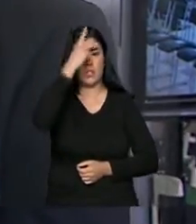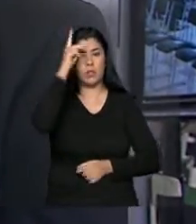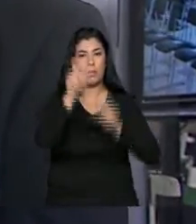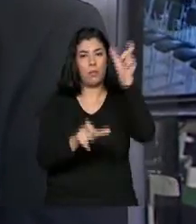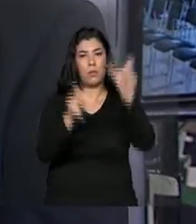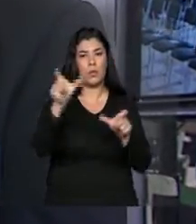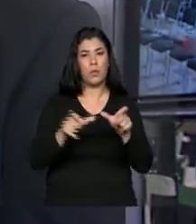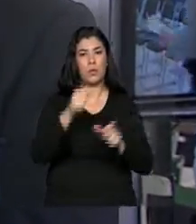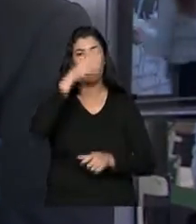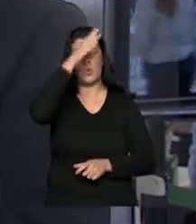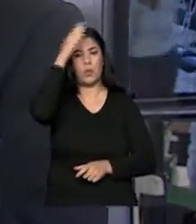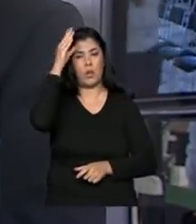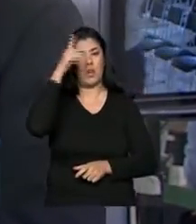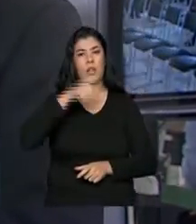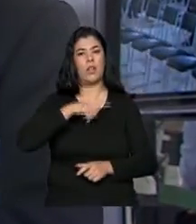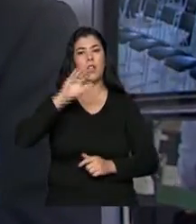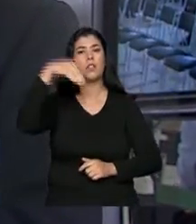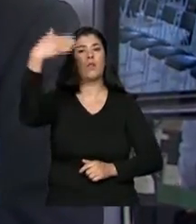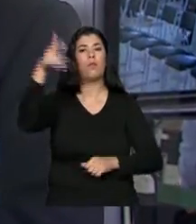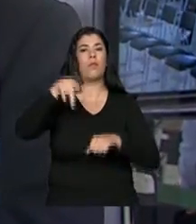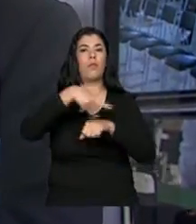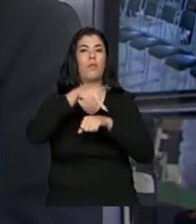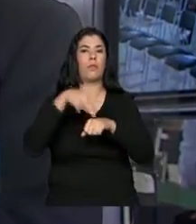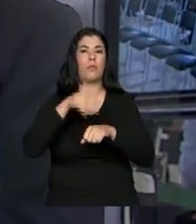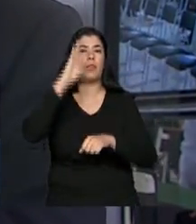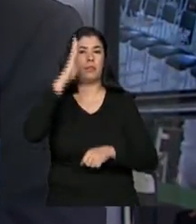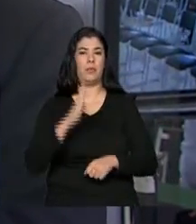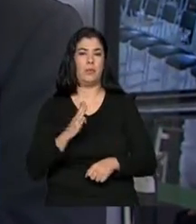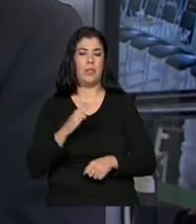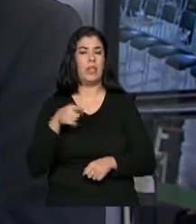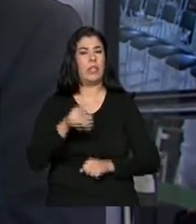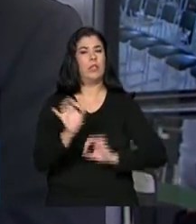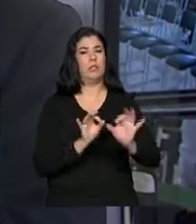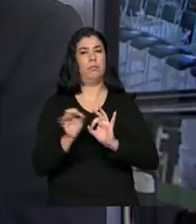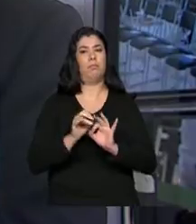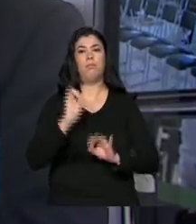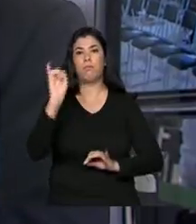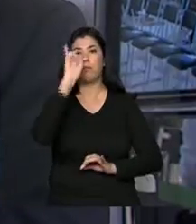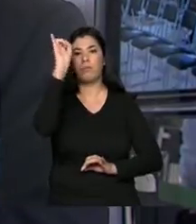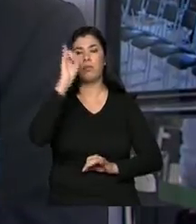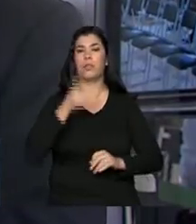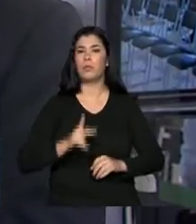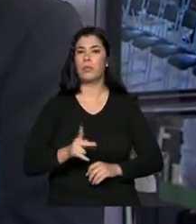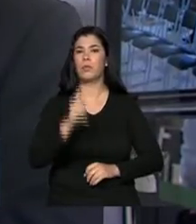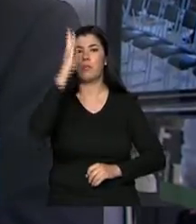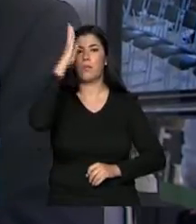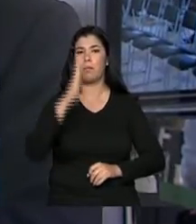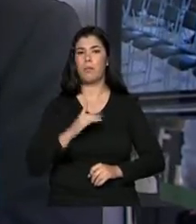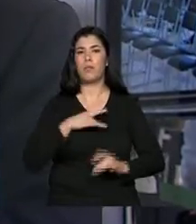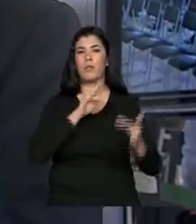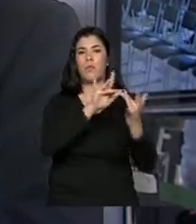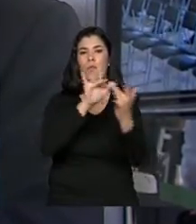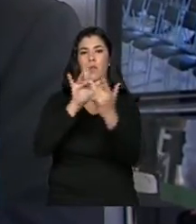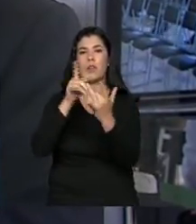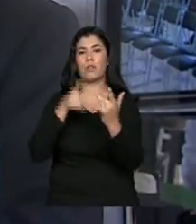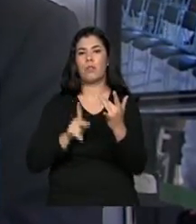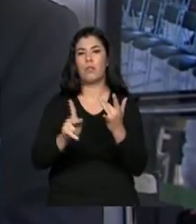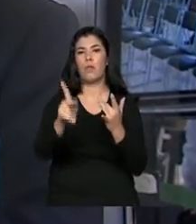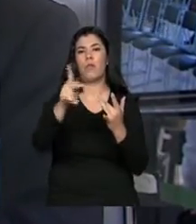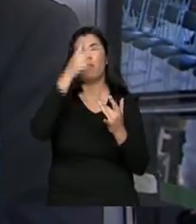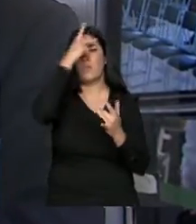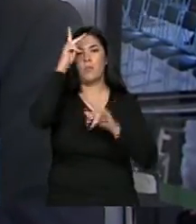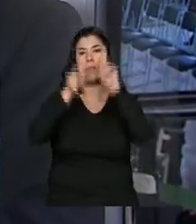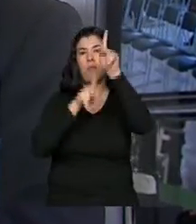consumidores do mundo estão fora do Brasil. Então você veja como esse plano é importante para que o Brasil acesse um público de 97%